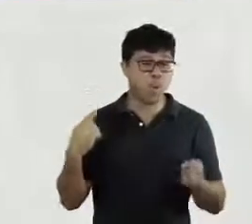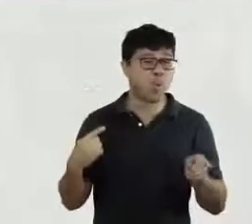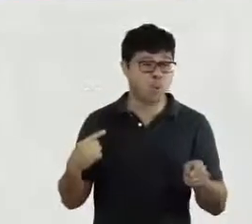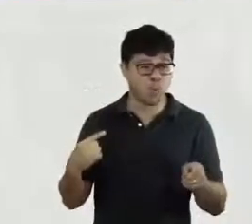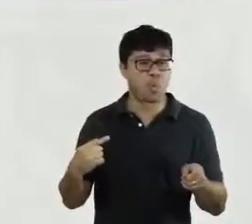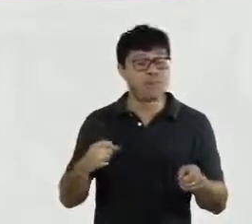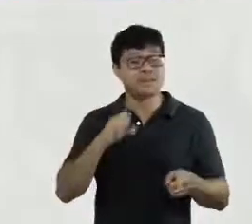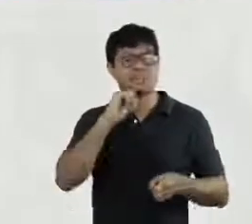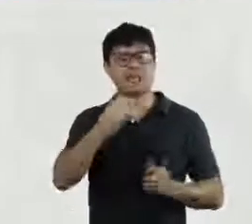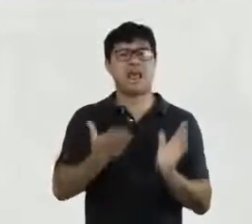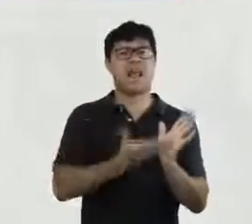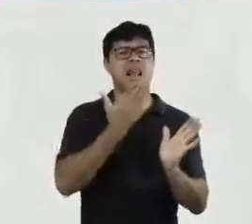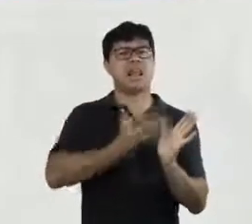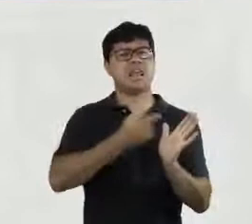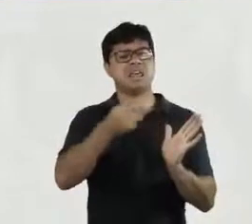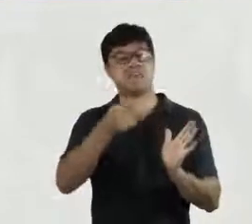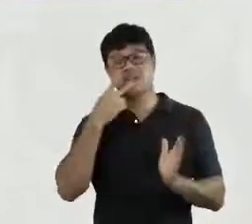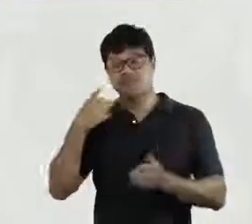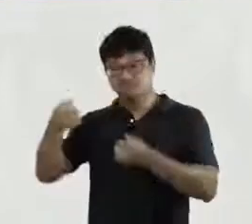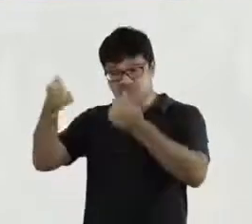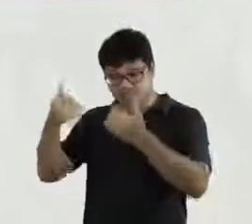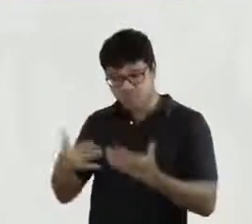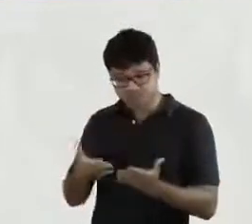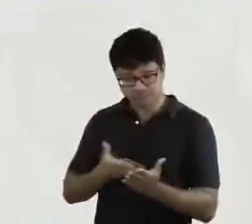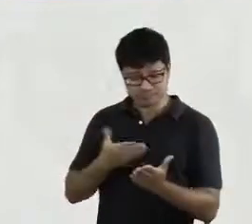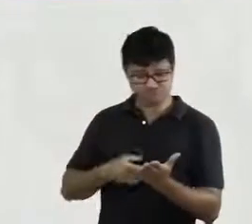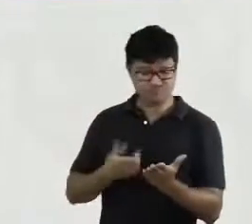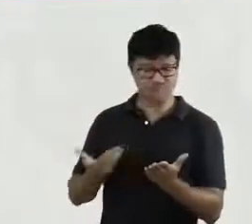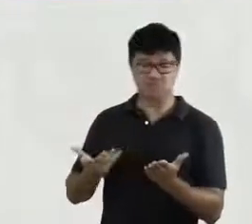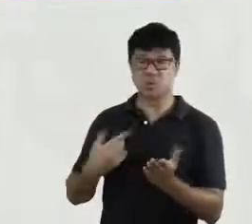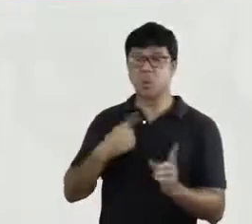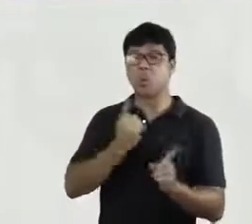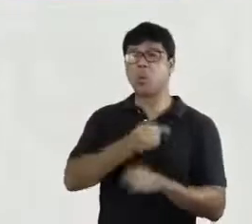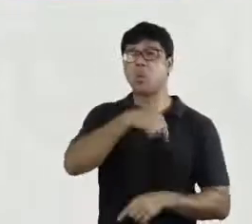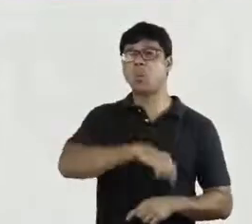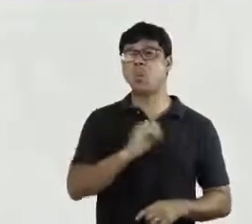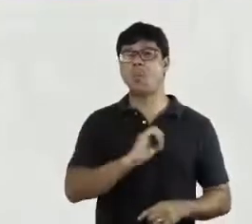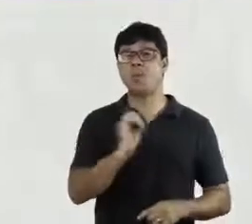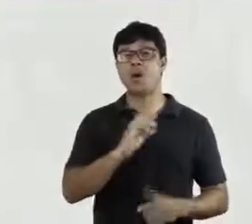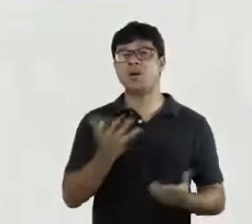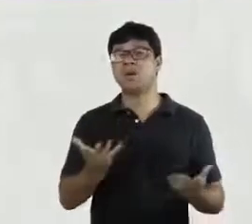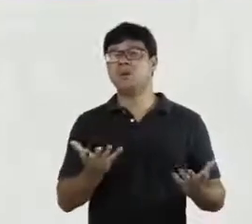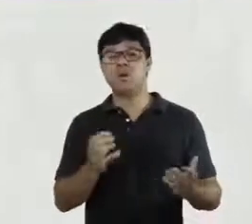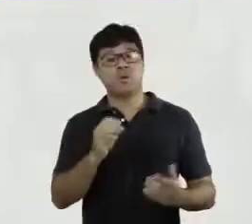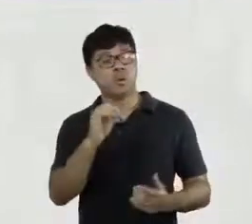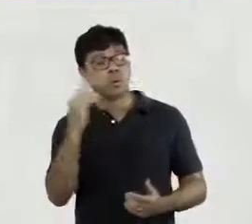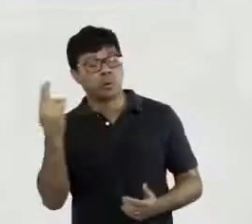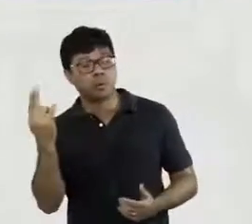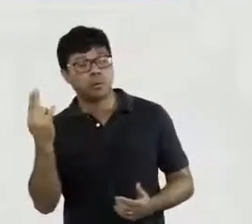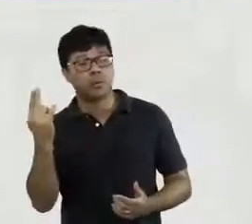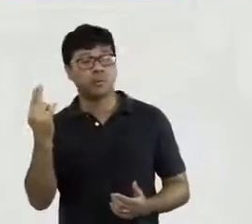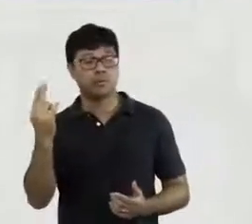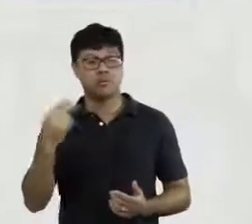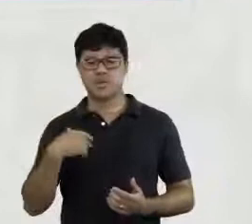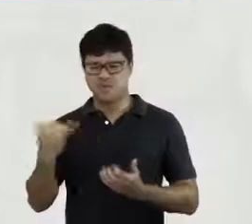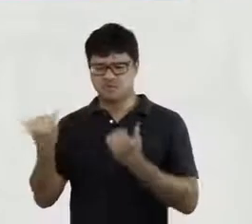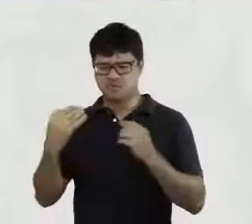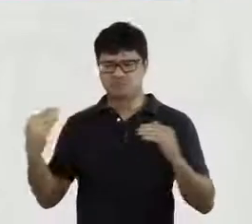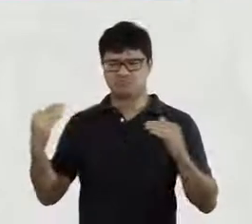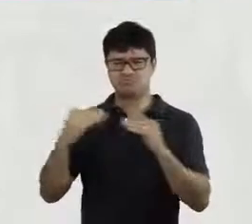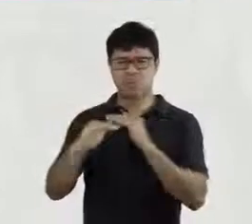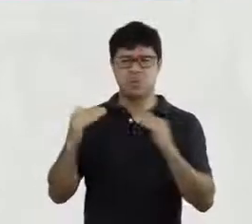decidir: olha, já que os livros aqui que você está dizendo, eu nem encontro aqui, ou essas informações não